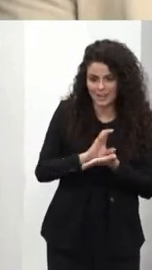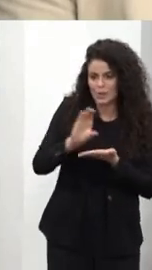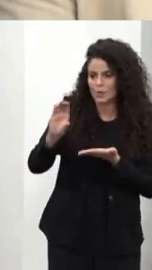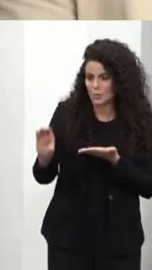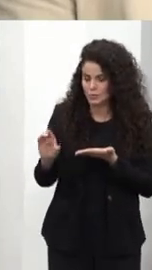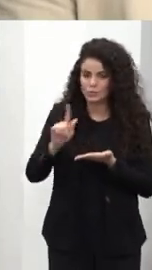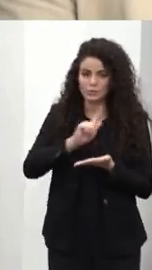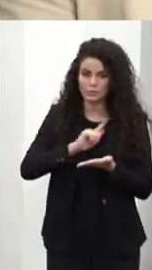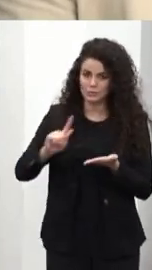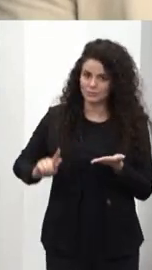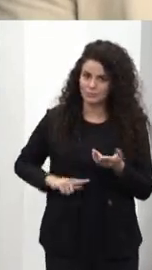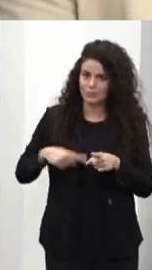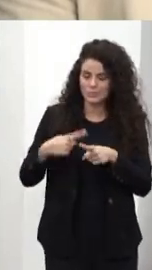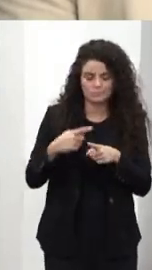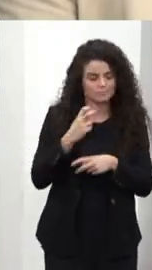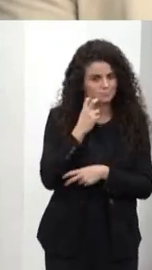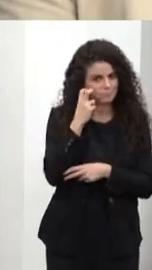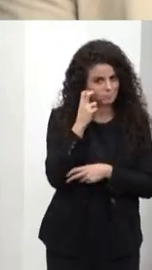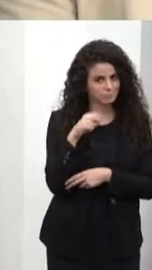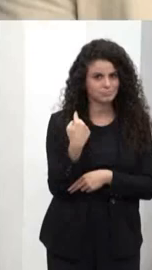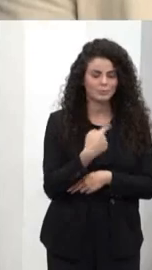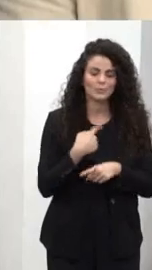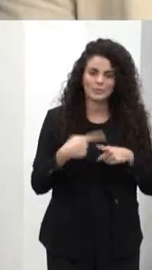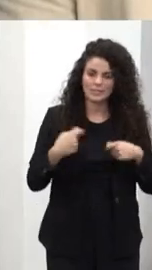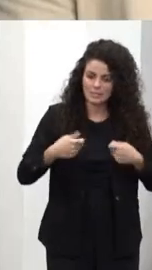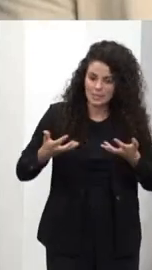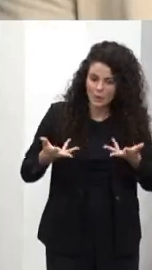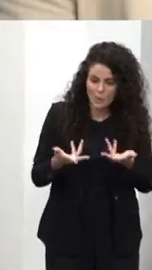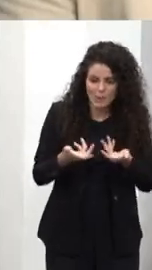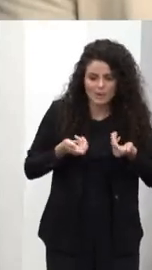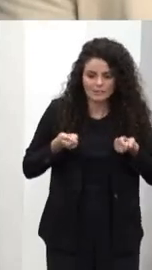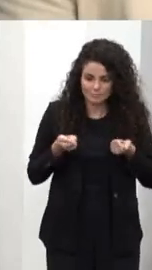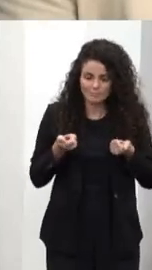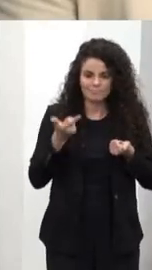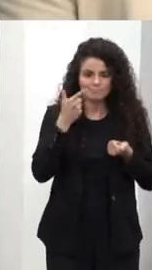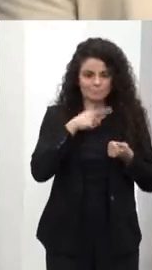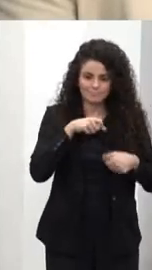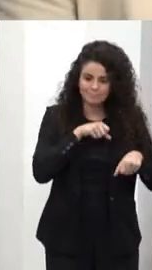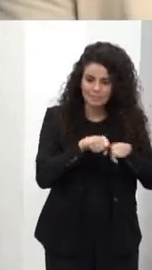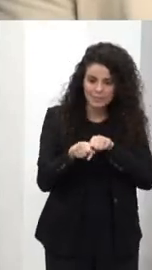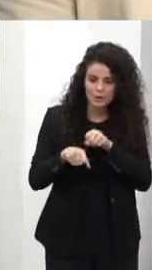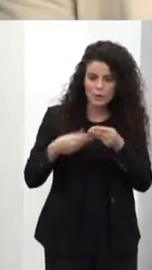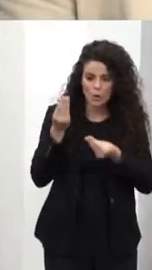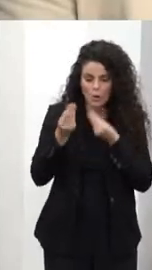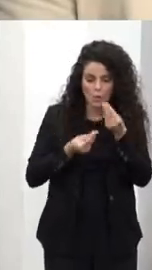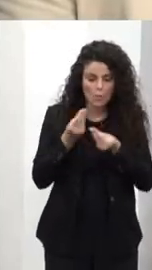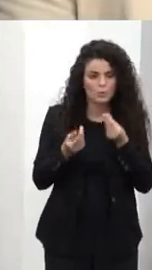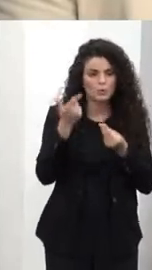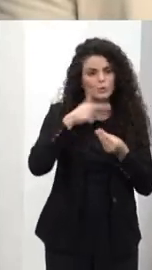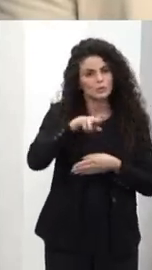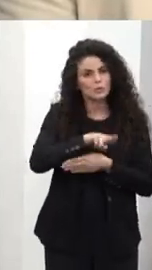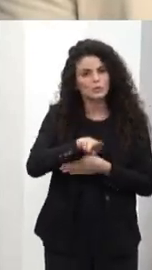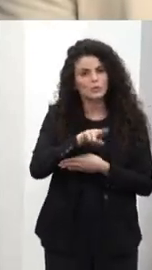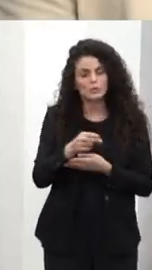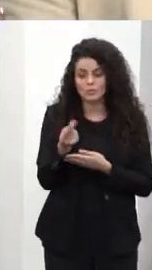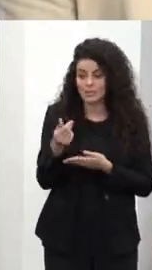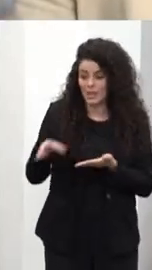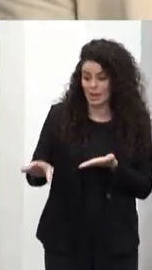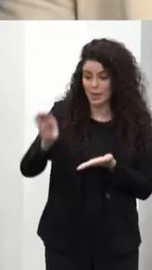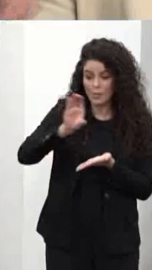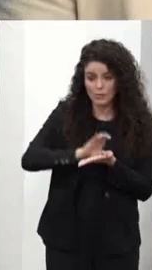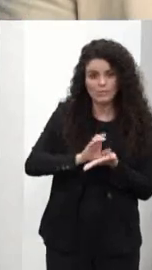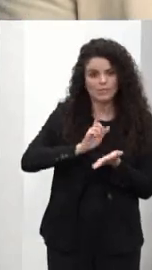né a gente tem que se qualificar se preparar para utilizar esse recurso e inclusive para ter